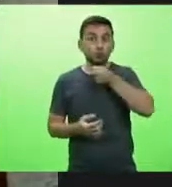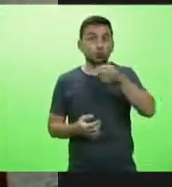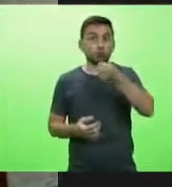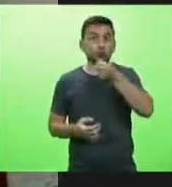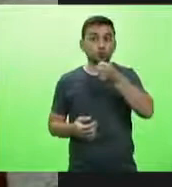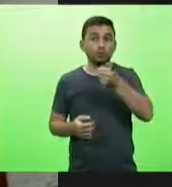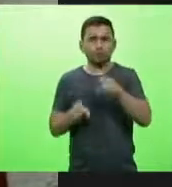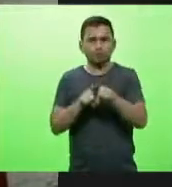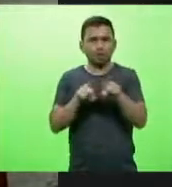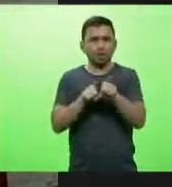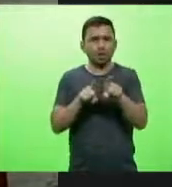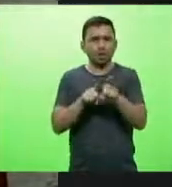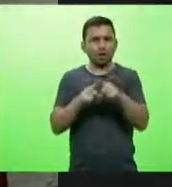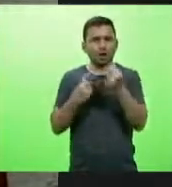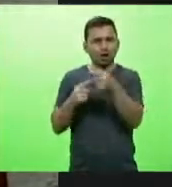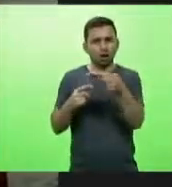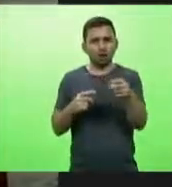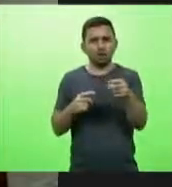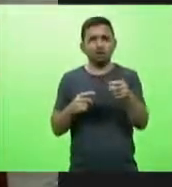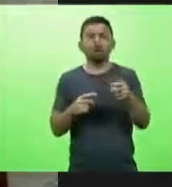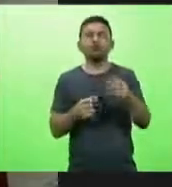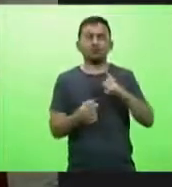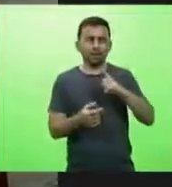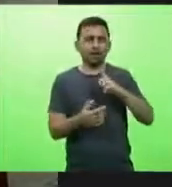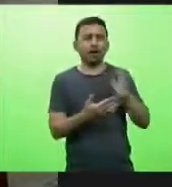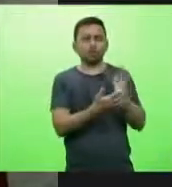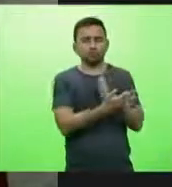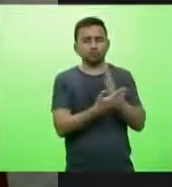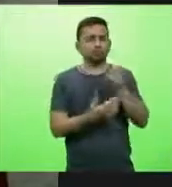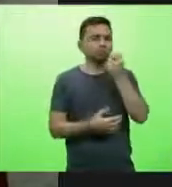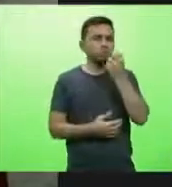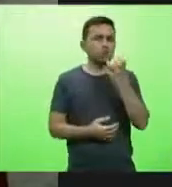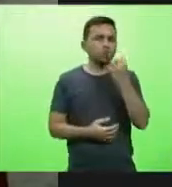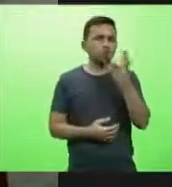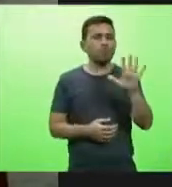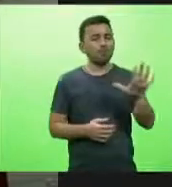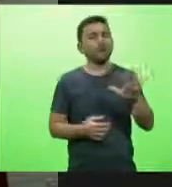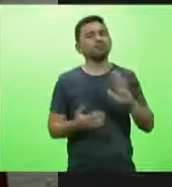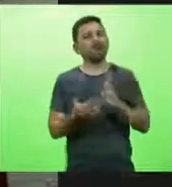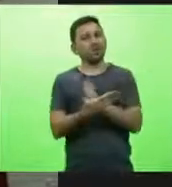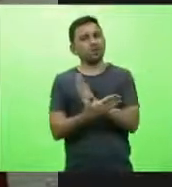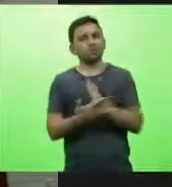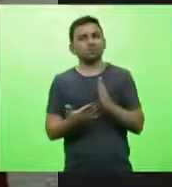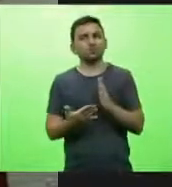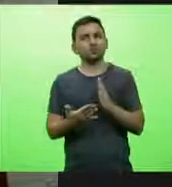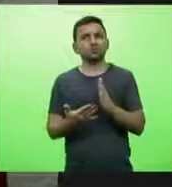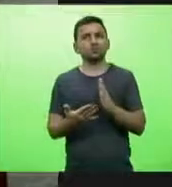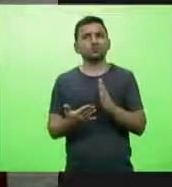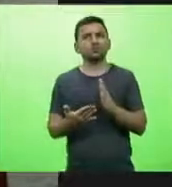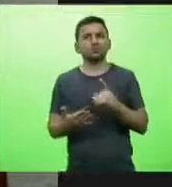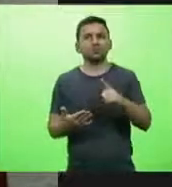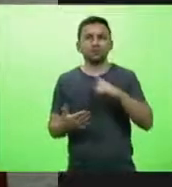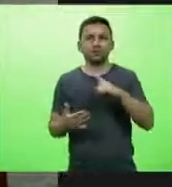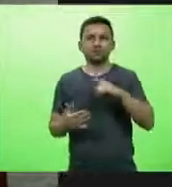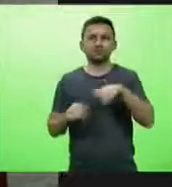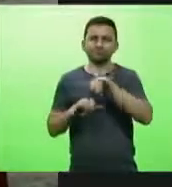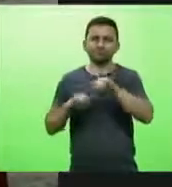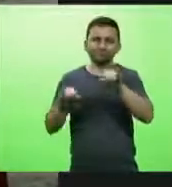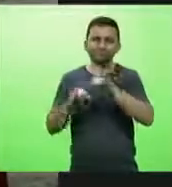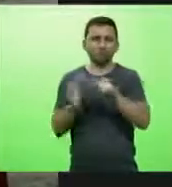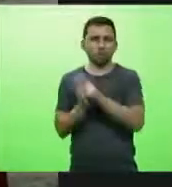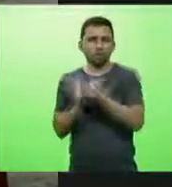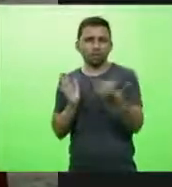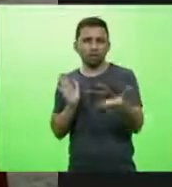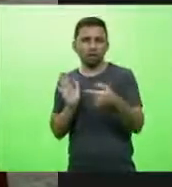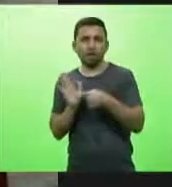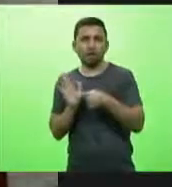mal intencionados, não estou generalizando, tem muita gente boa, muita gente séria, deram algumas matérias, alguns jornais deram uma